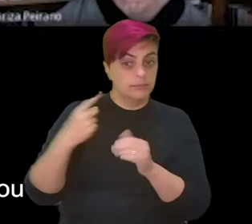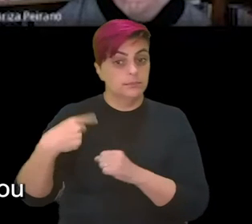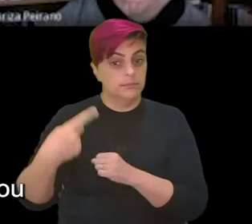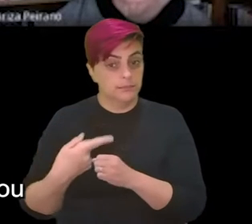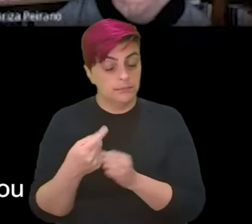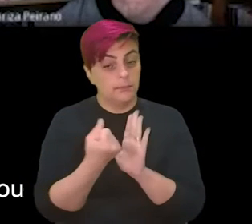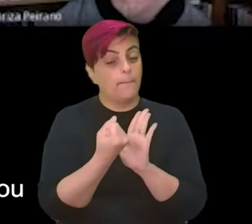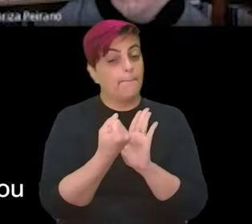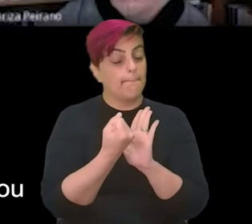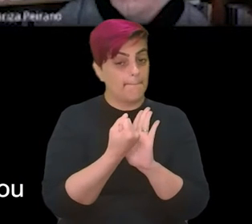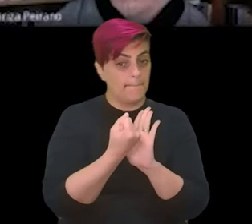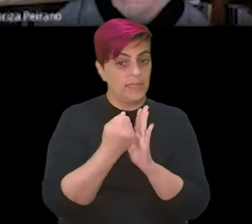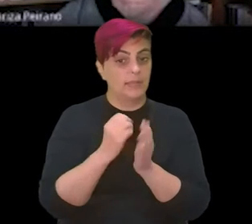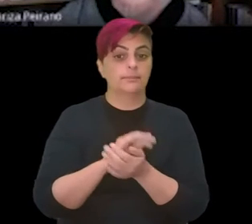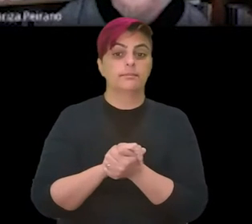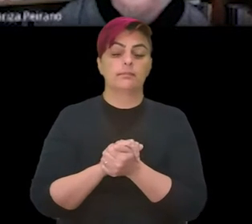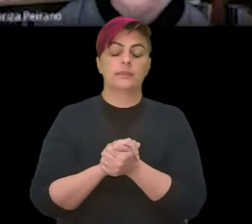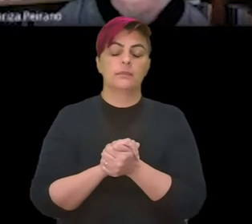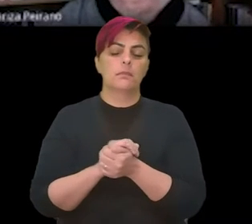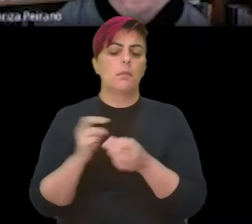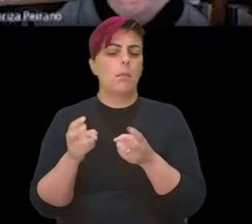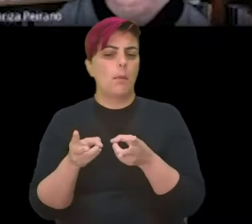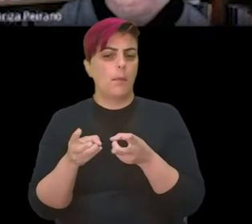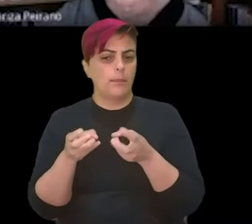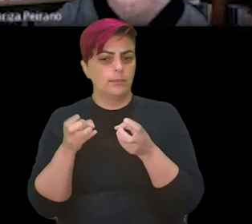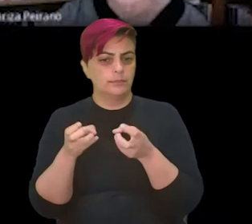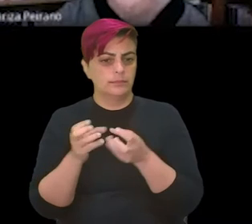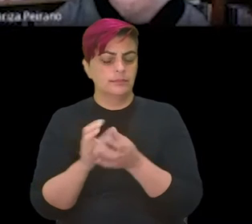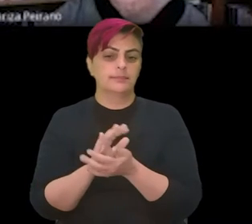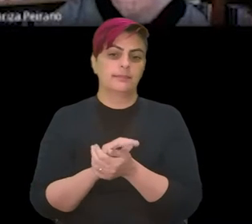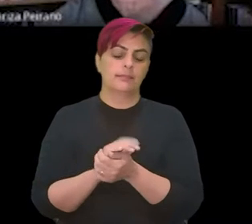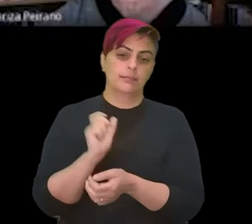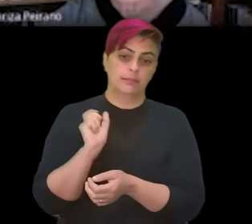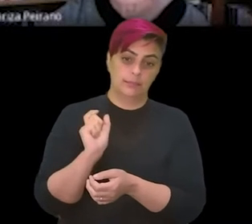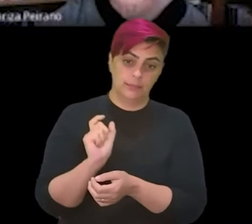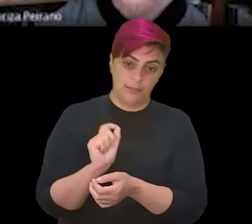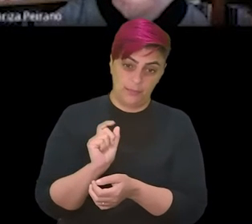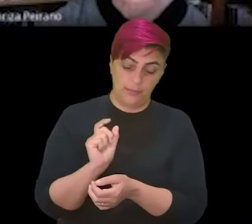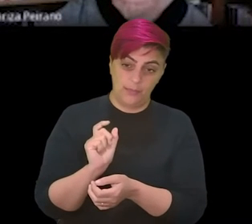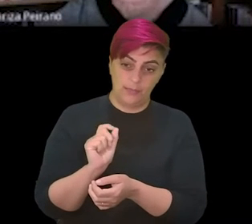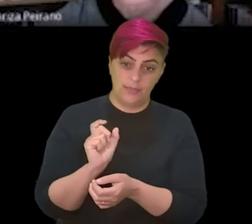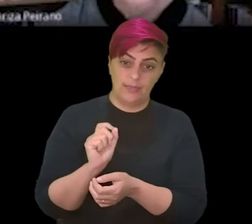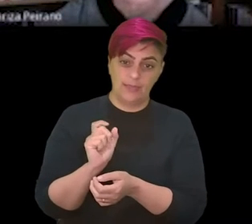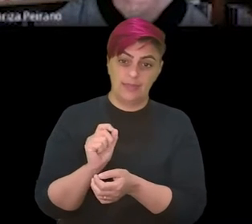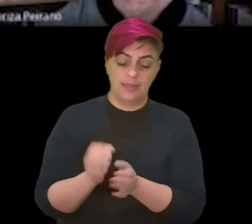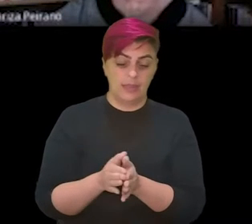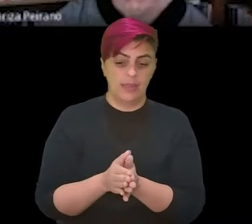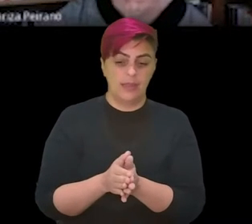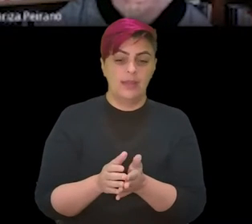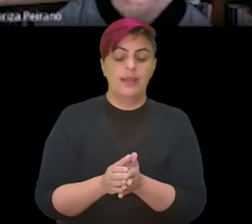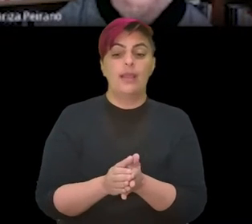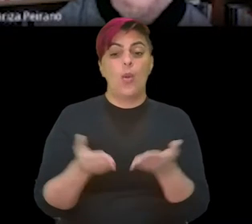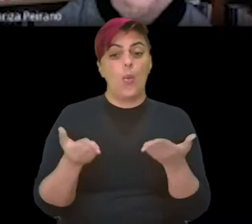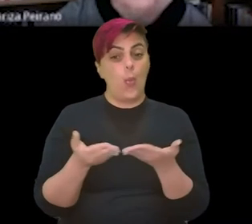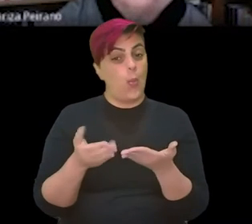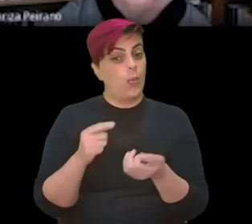de que a monografia alcançou enorme prestígio na antropologia pode ser constatado em inúmeras